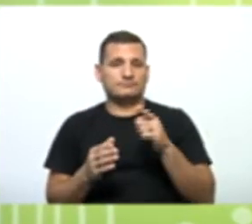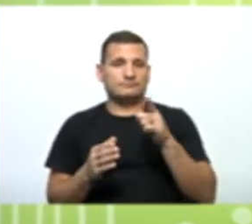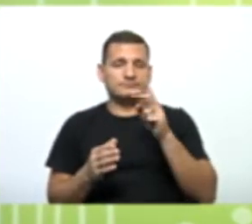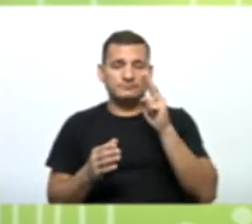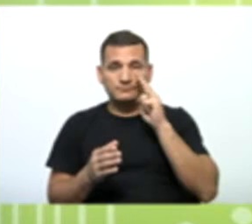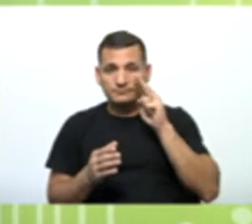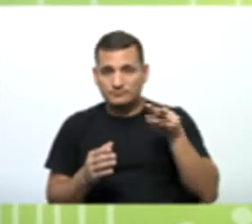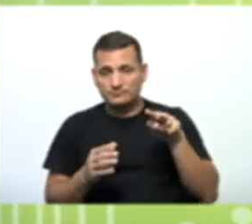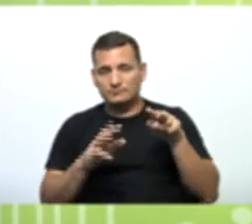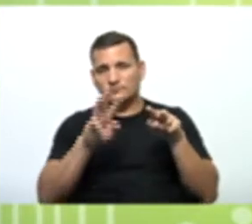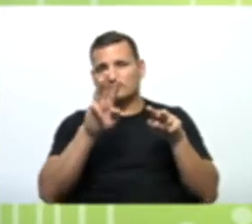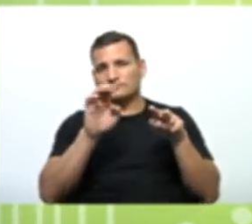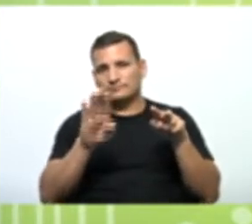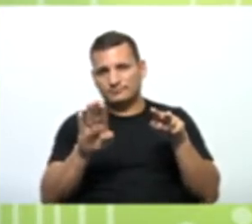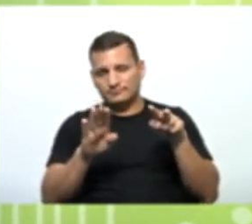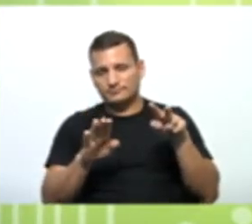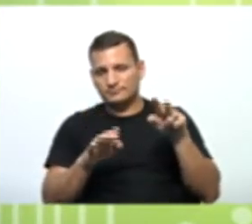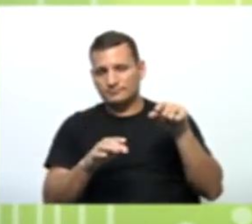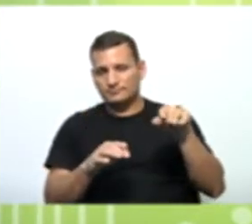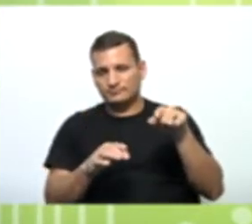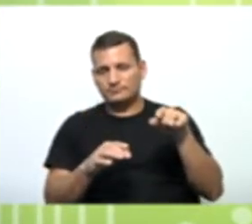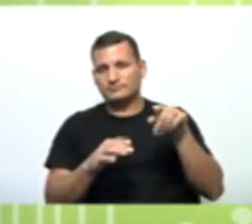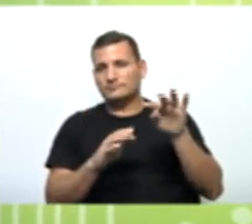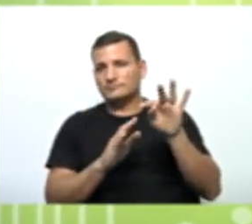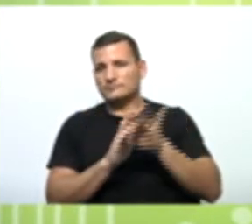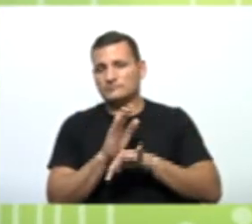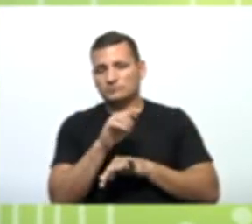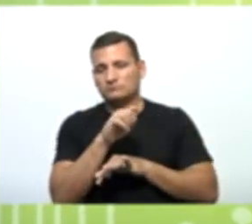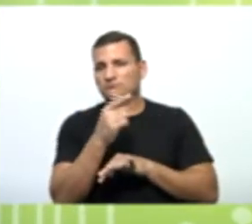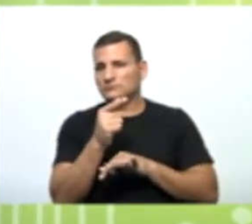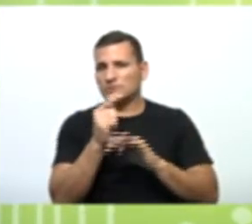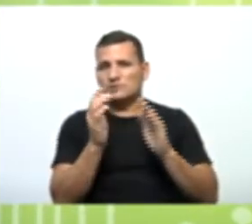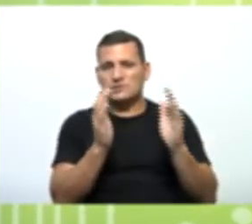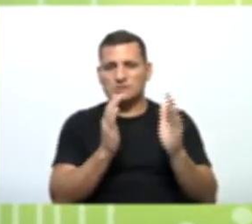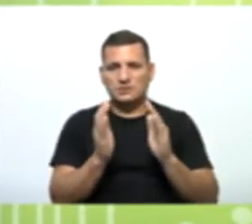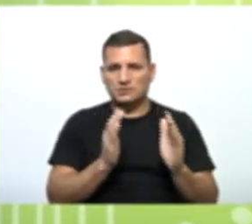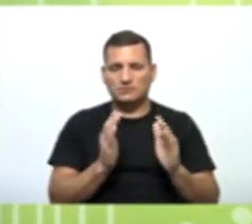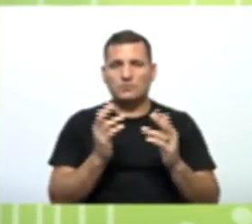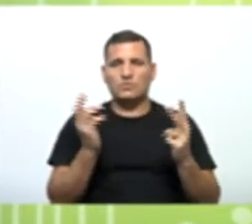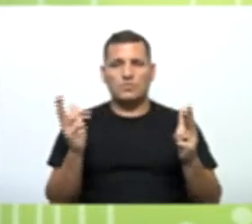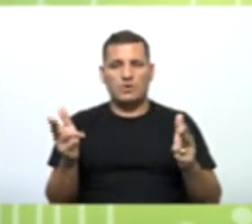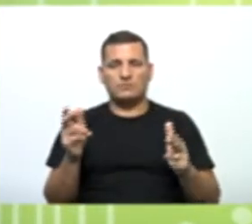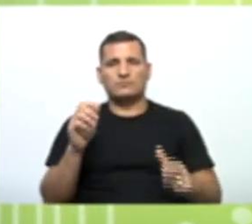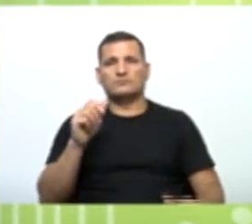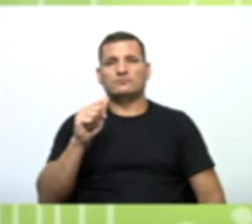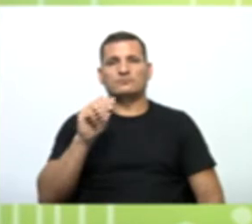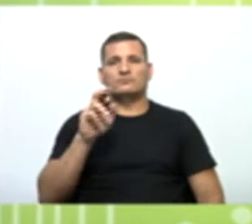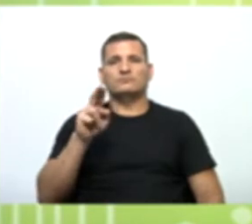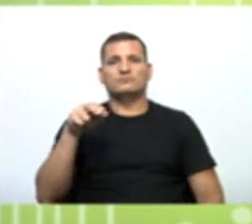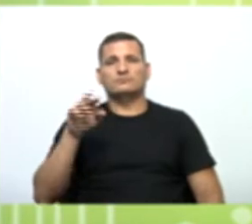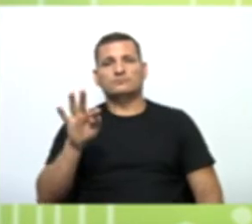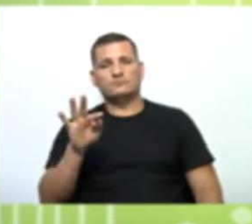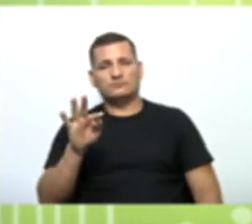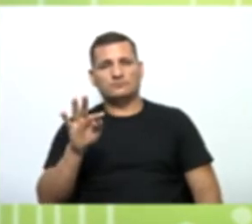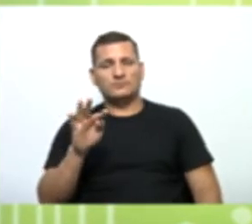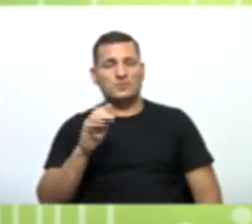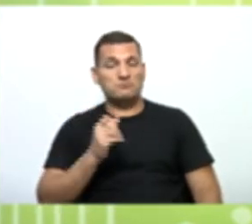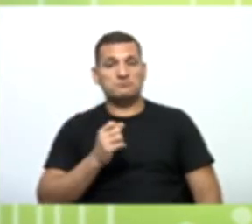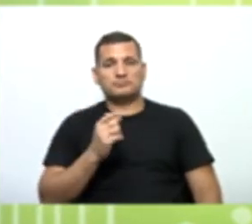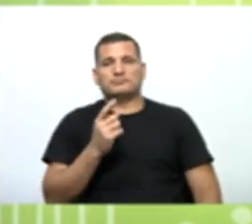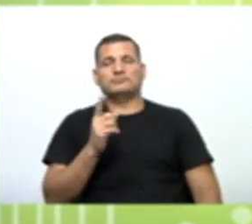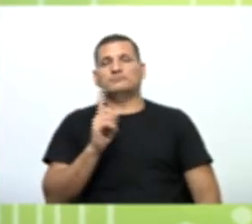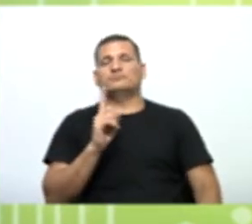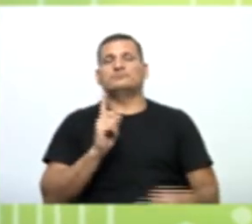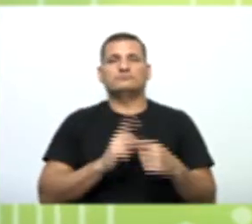texto na web que não está formatado de acordo com a ABNT, não se assustem. Por quê? É uma